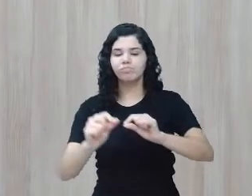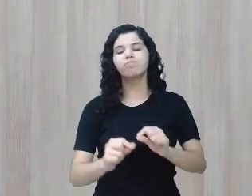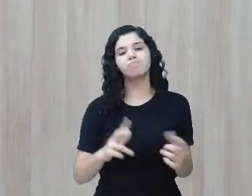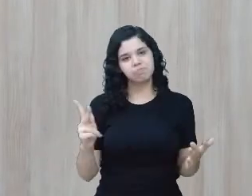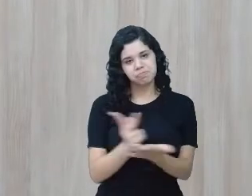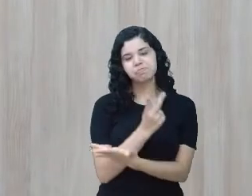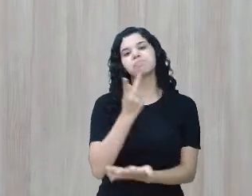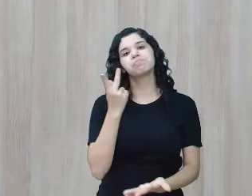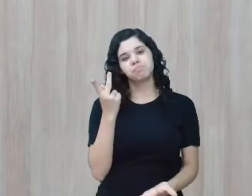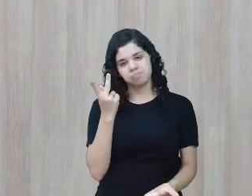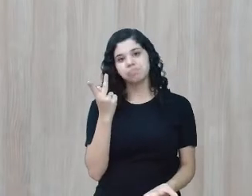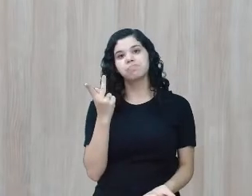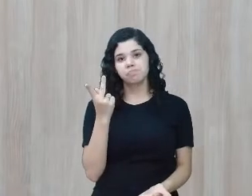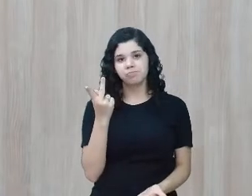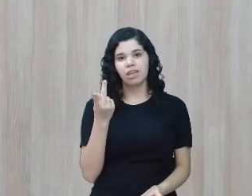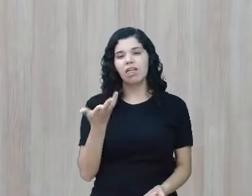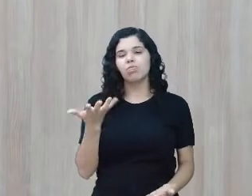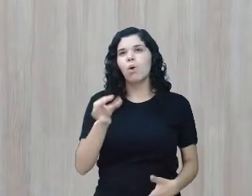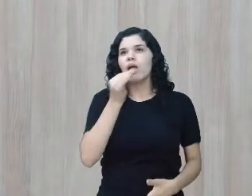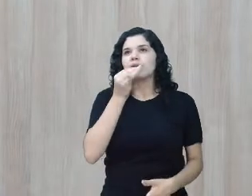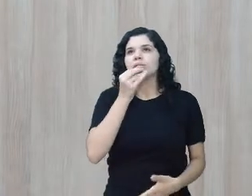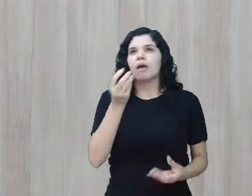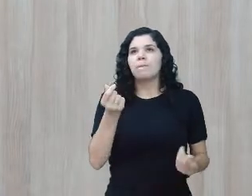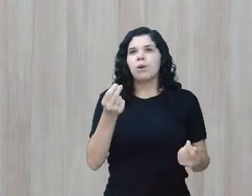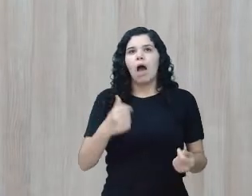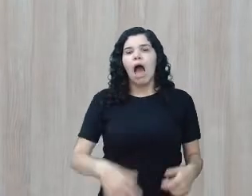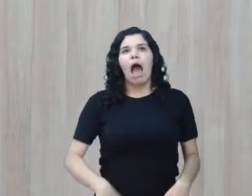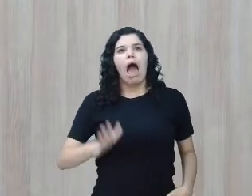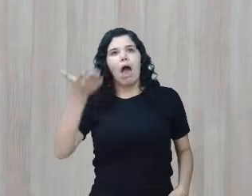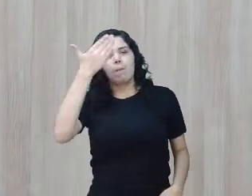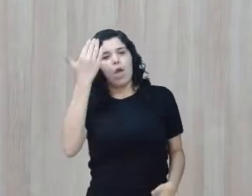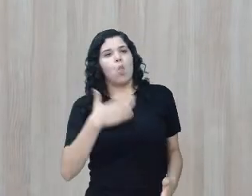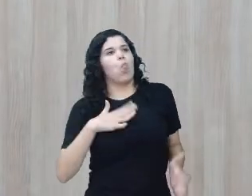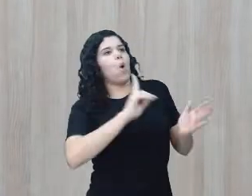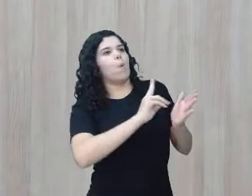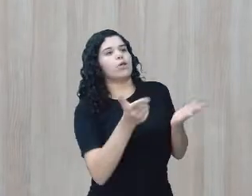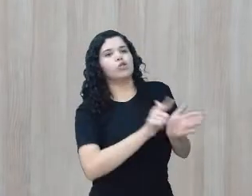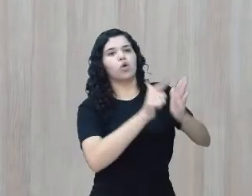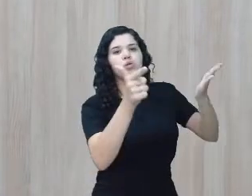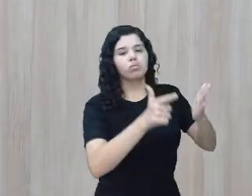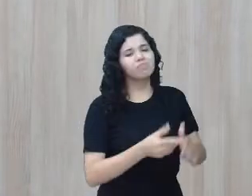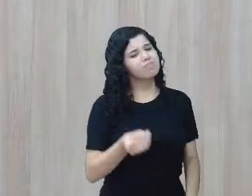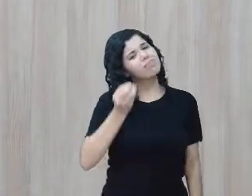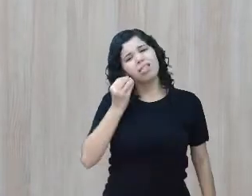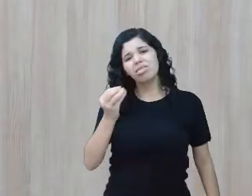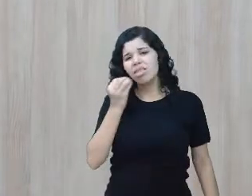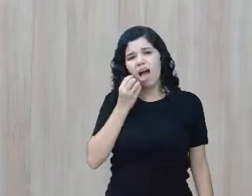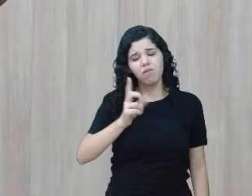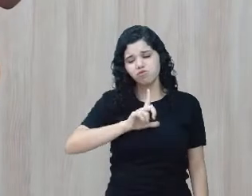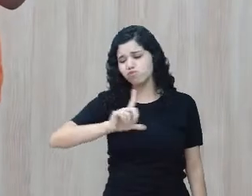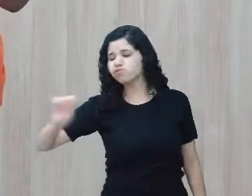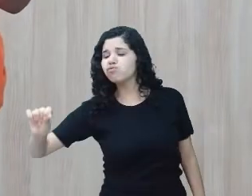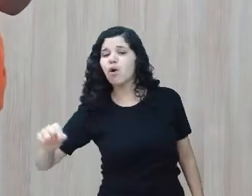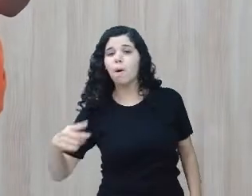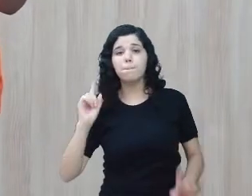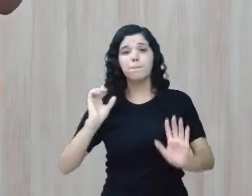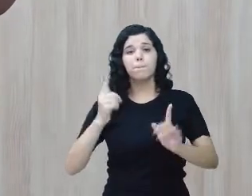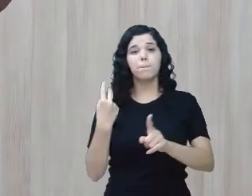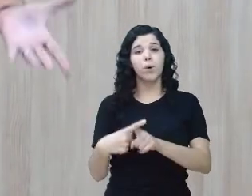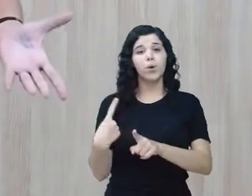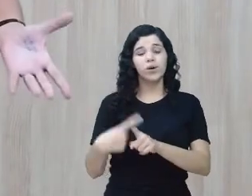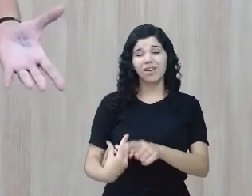faziam. Não queriam saber se eu estava com o nome no jornal, não queriam saber, elas arriscavam. Porque elas já estavam em uma